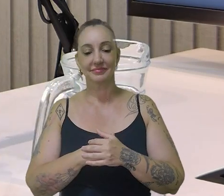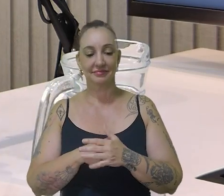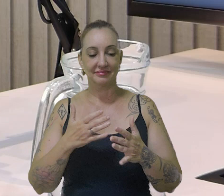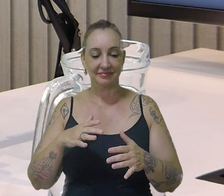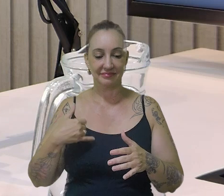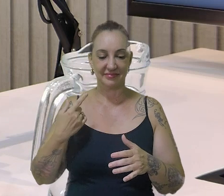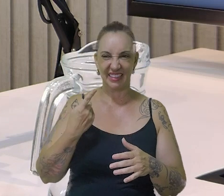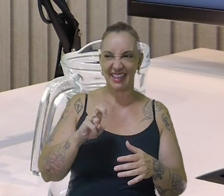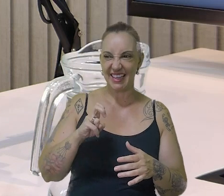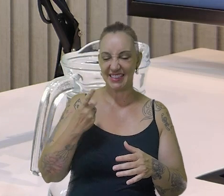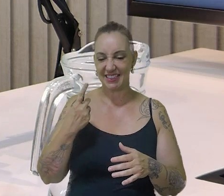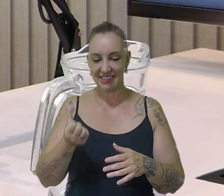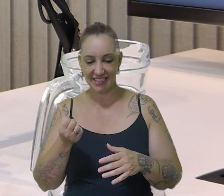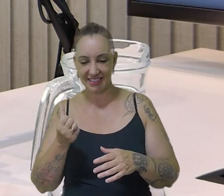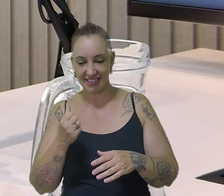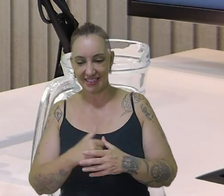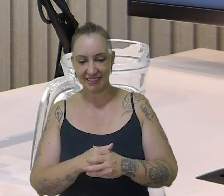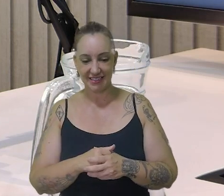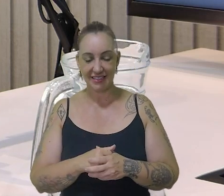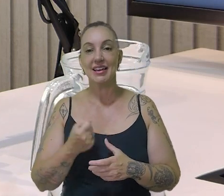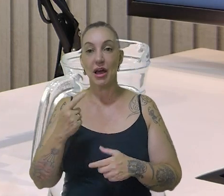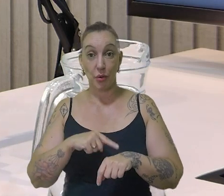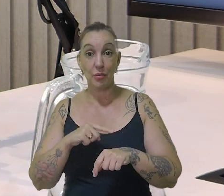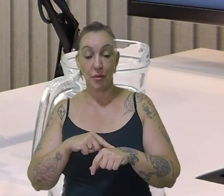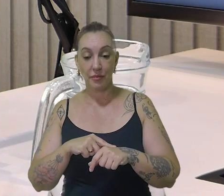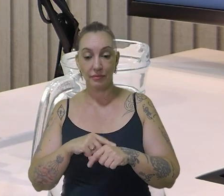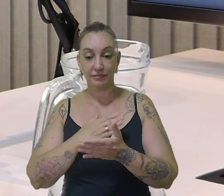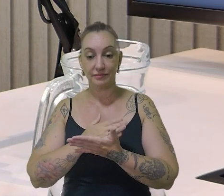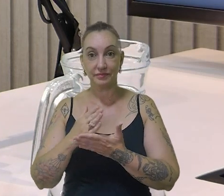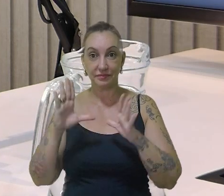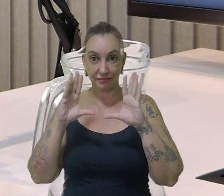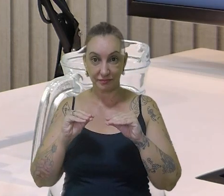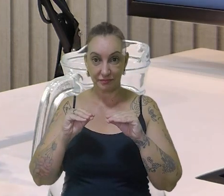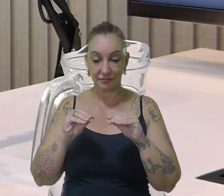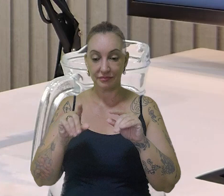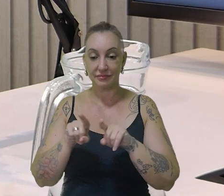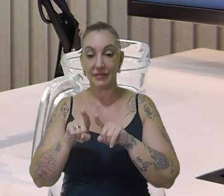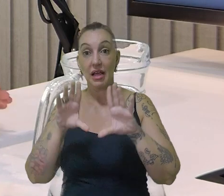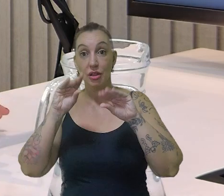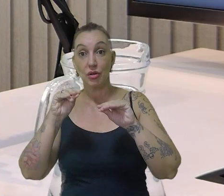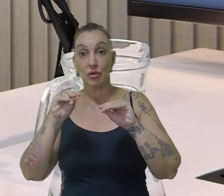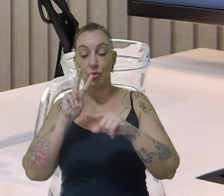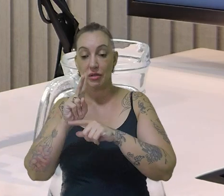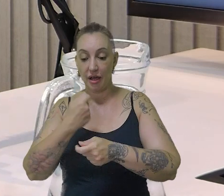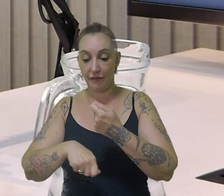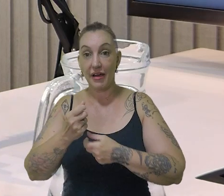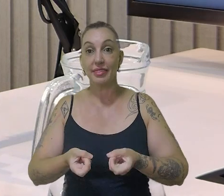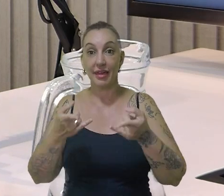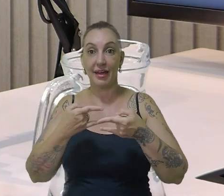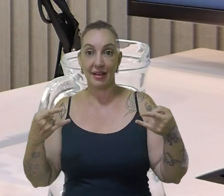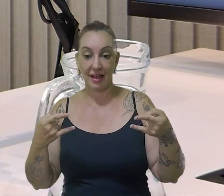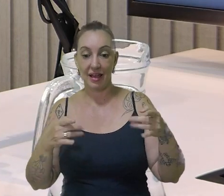15 16 anos e aí em certo momento eu comecei a ficar nas noites também então eu cuidava da bilheteria Uhum